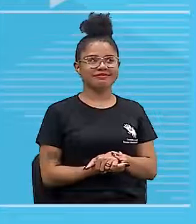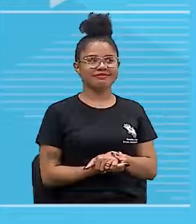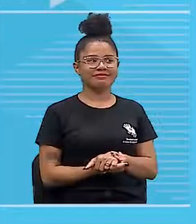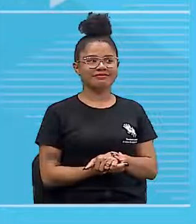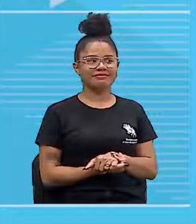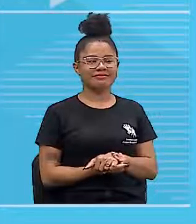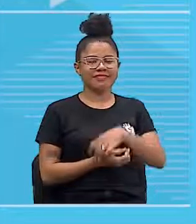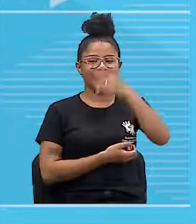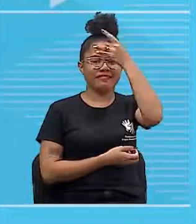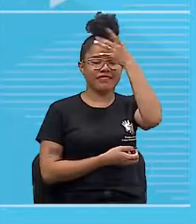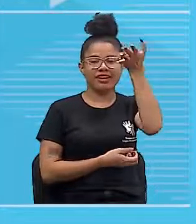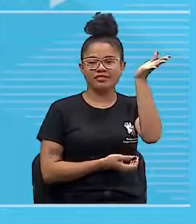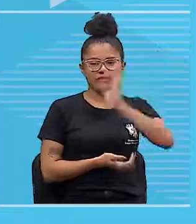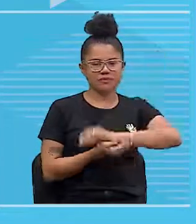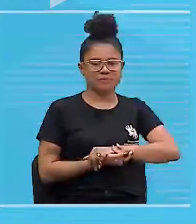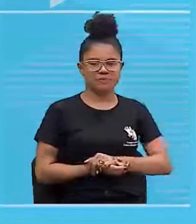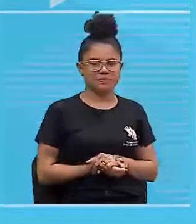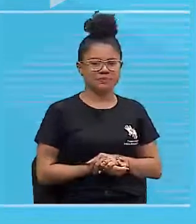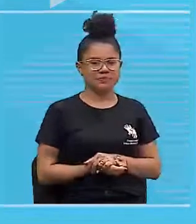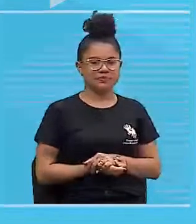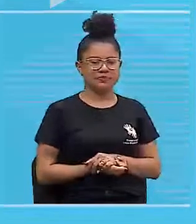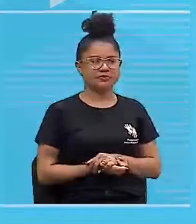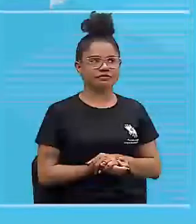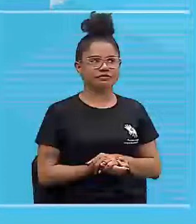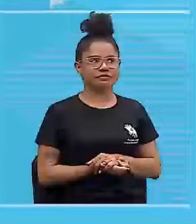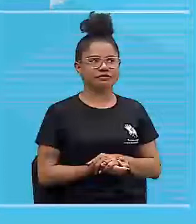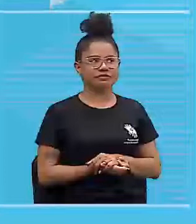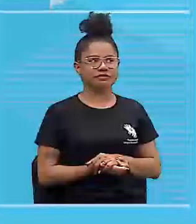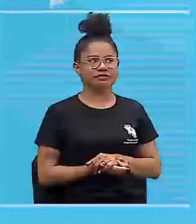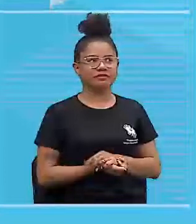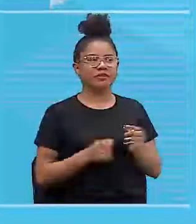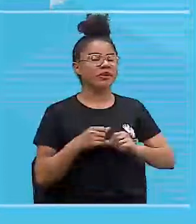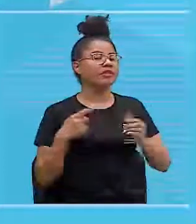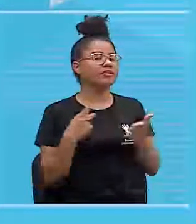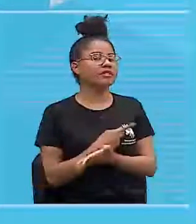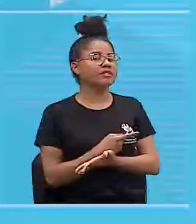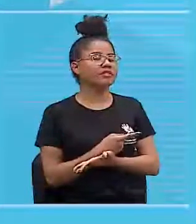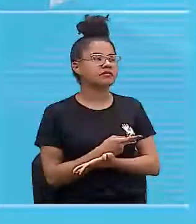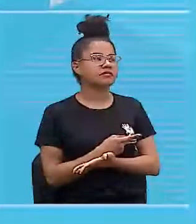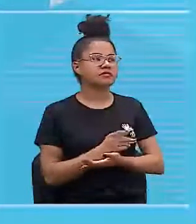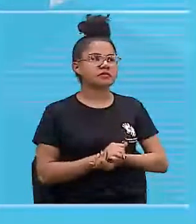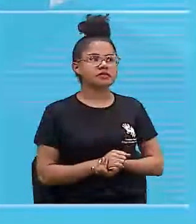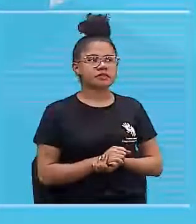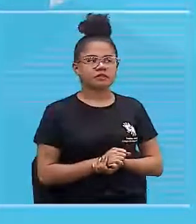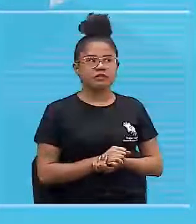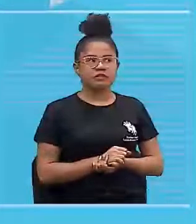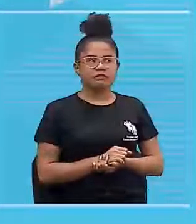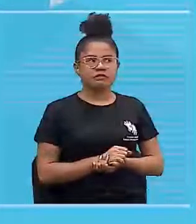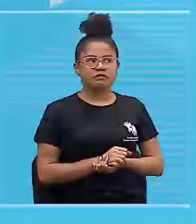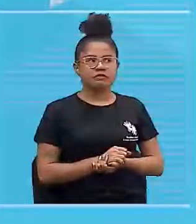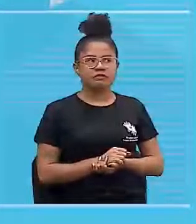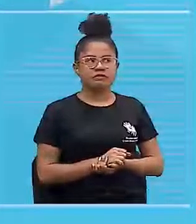fácil demais cara o que é que tá acontecendo é um processo de